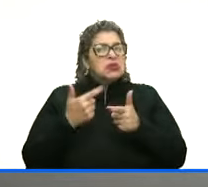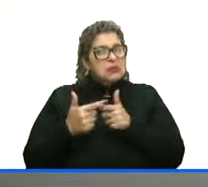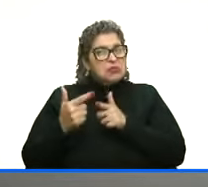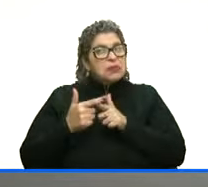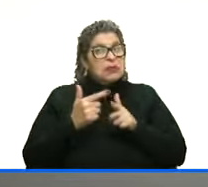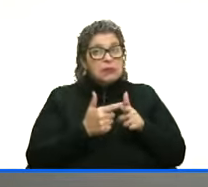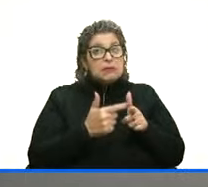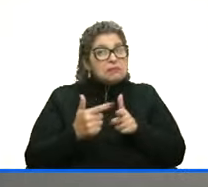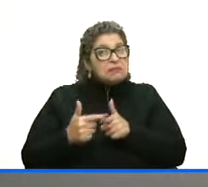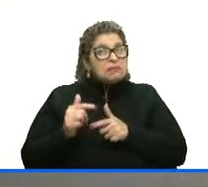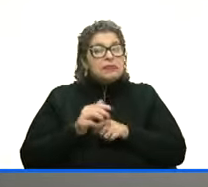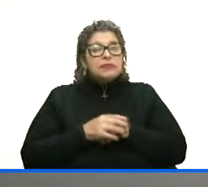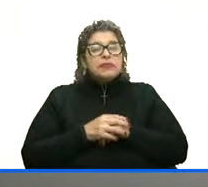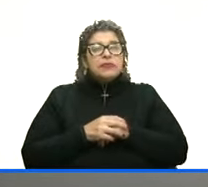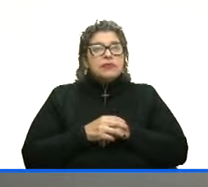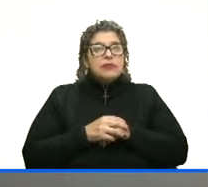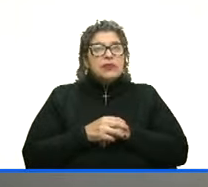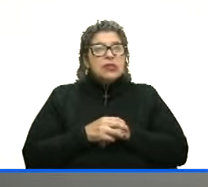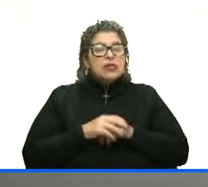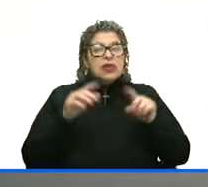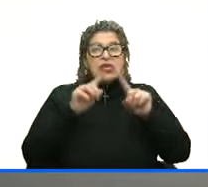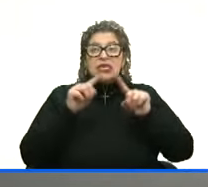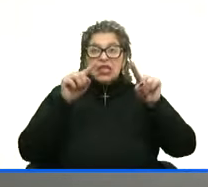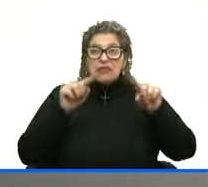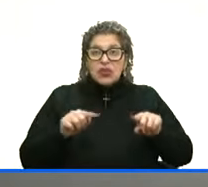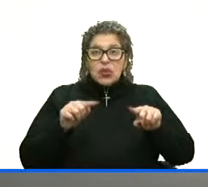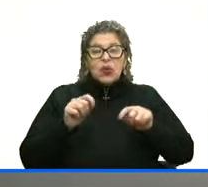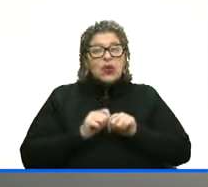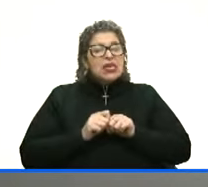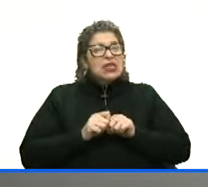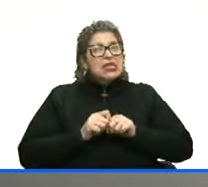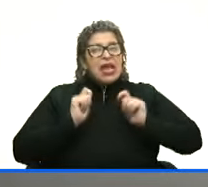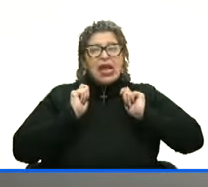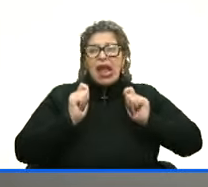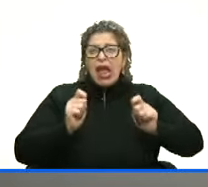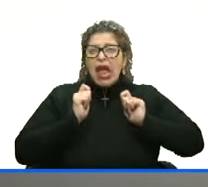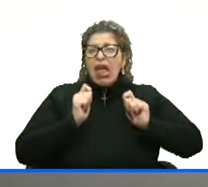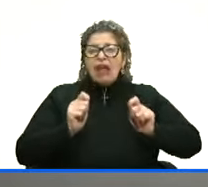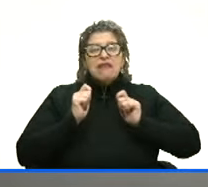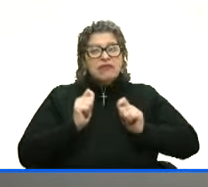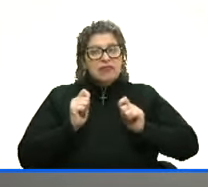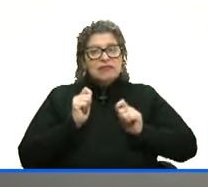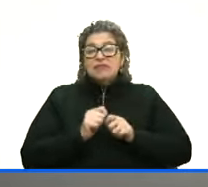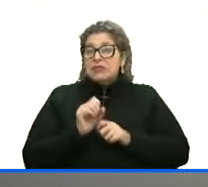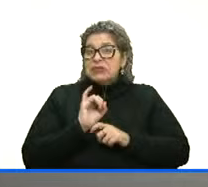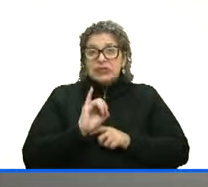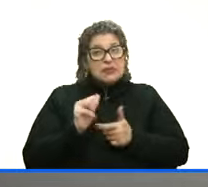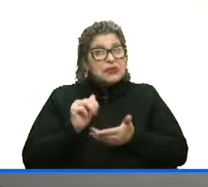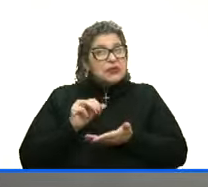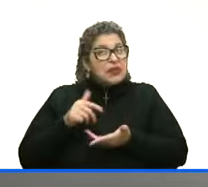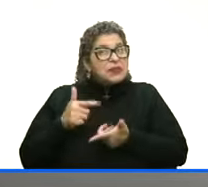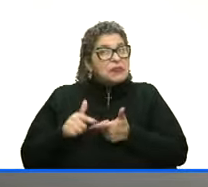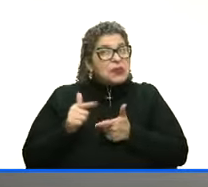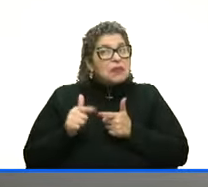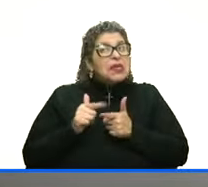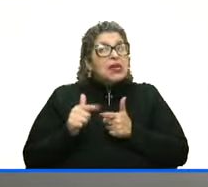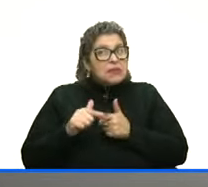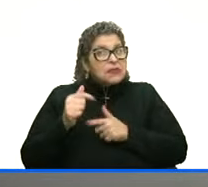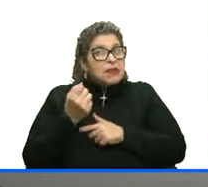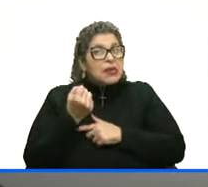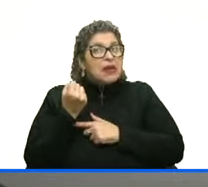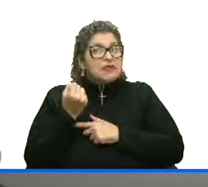não teríamos servidores em greve, etc., né? Se não tivéssemos problemas bem